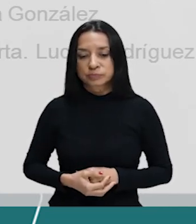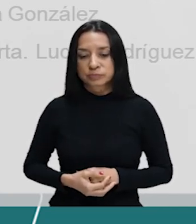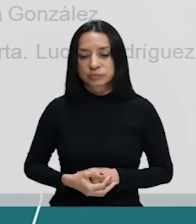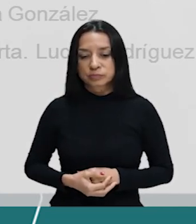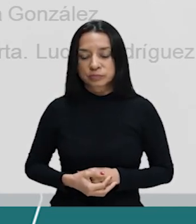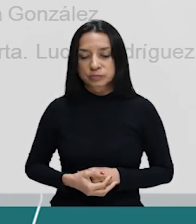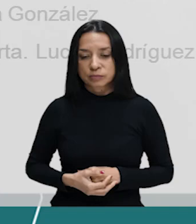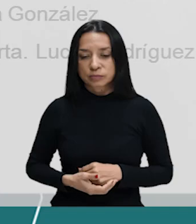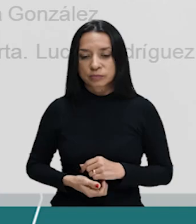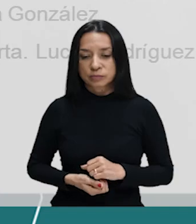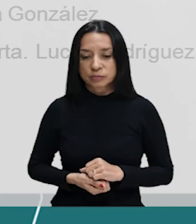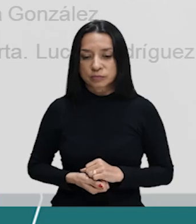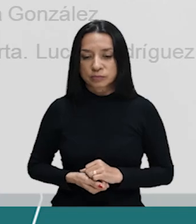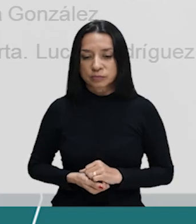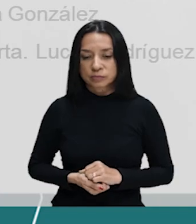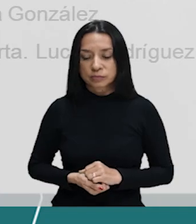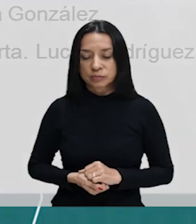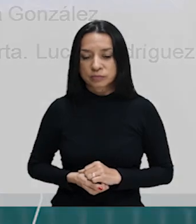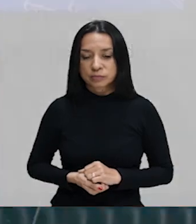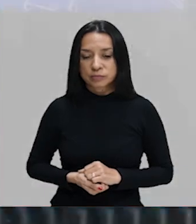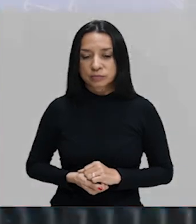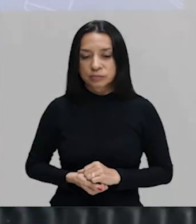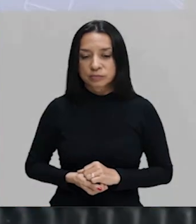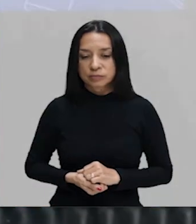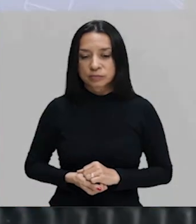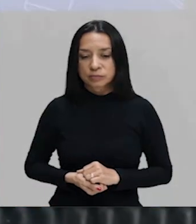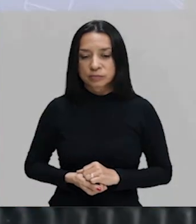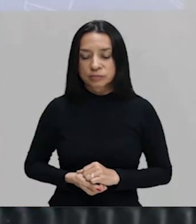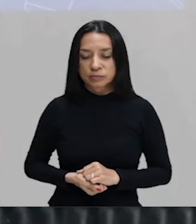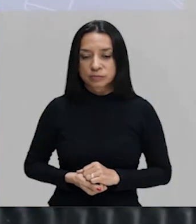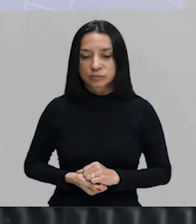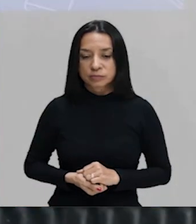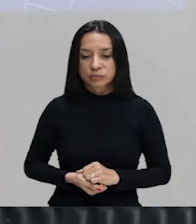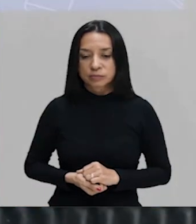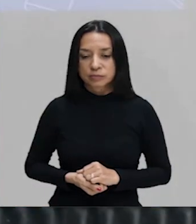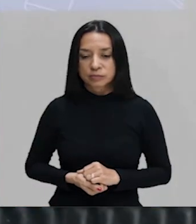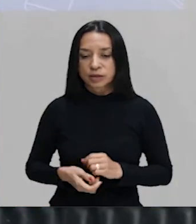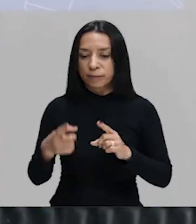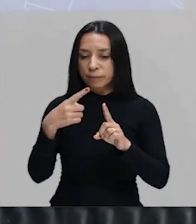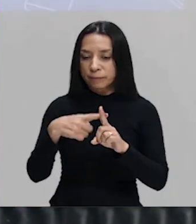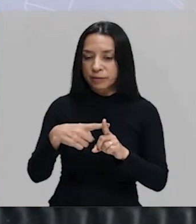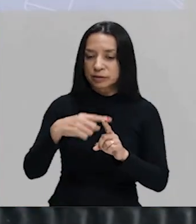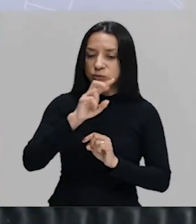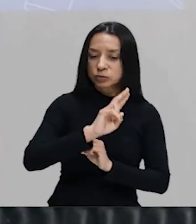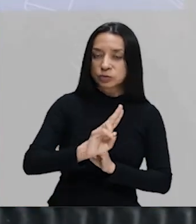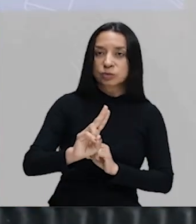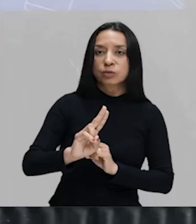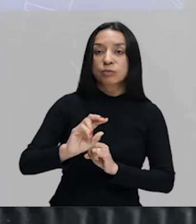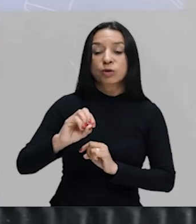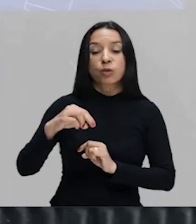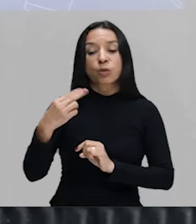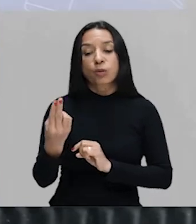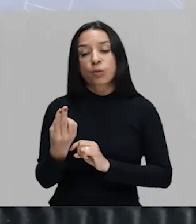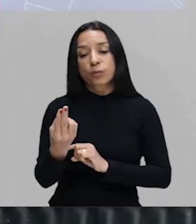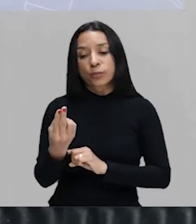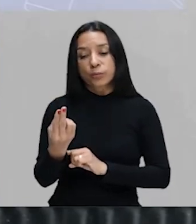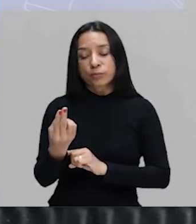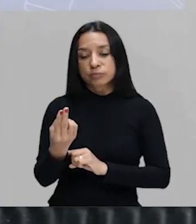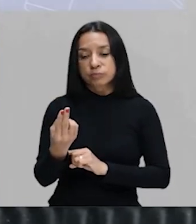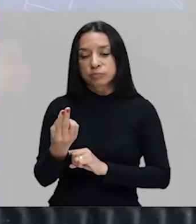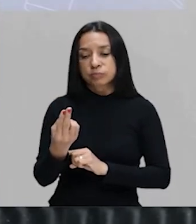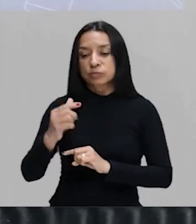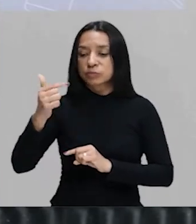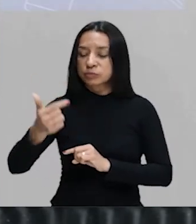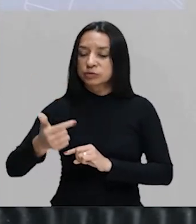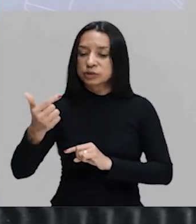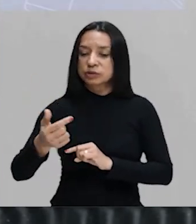Senhorita e senhorito, tá? Em espanhol tem senhorito, mais o nome ou o sobrenome. Eu posso chamar